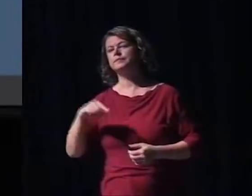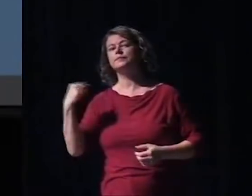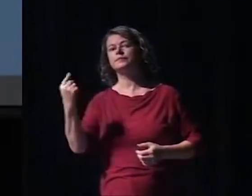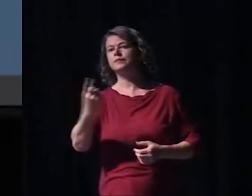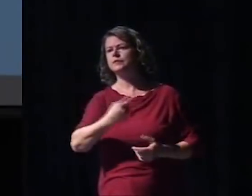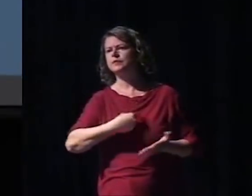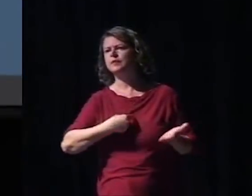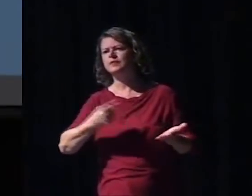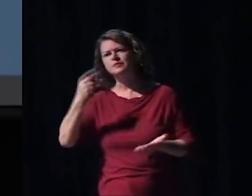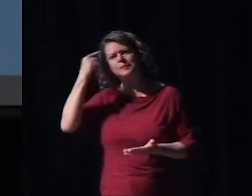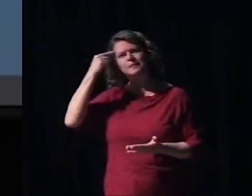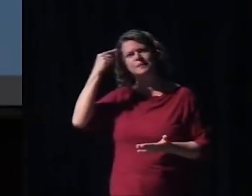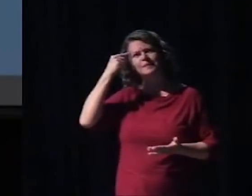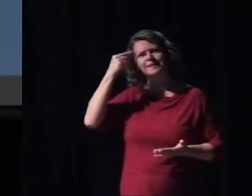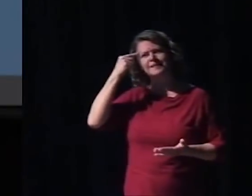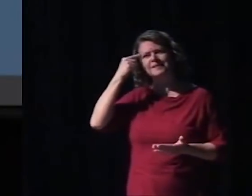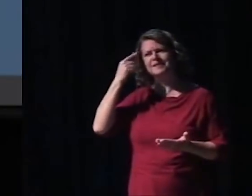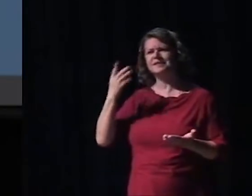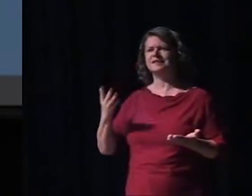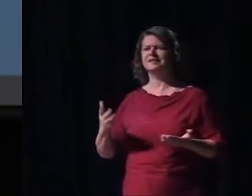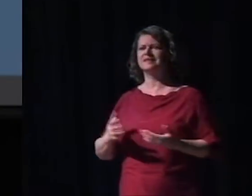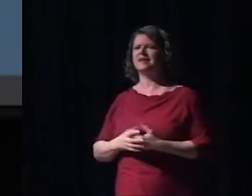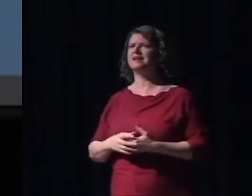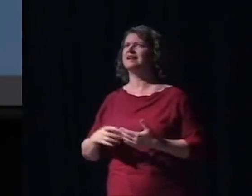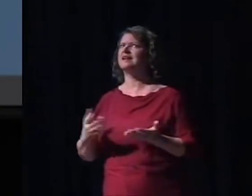que Deus vai viver dentro da gente, enquanto a gente vive no